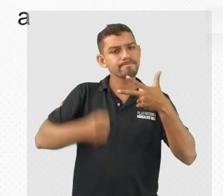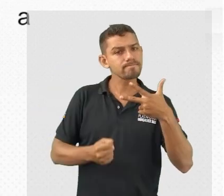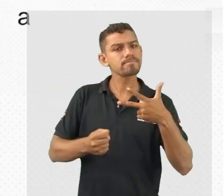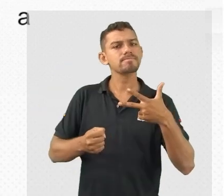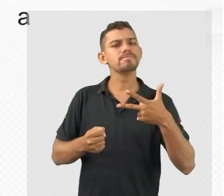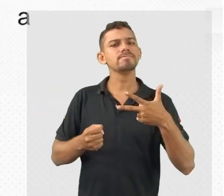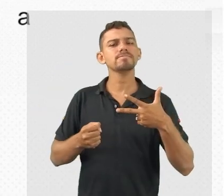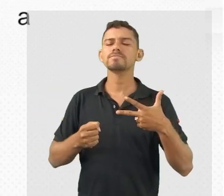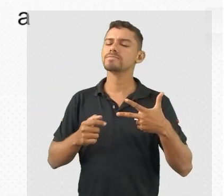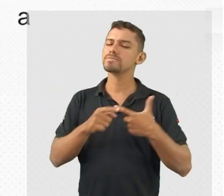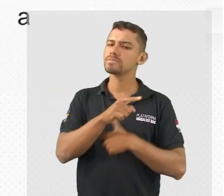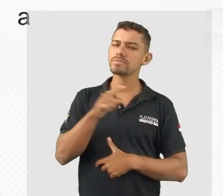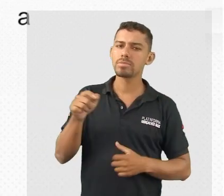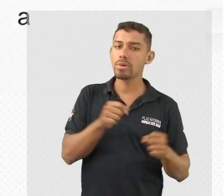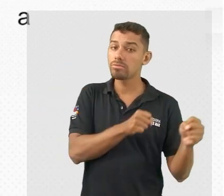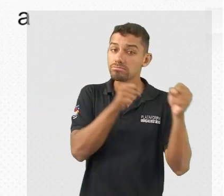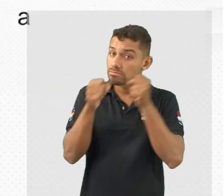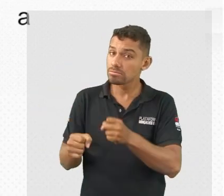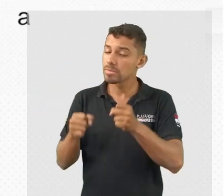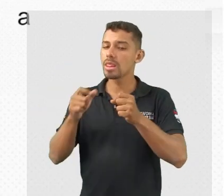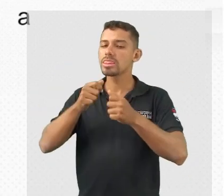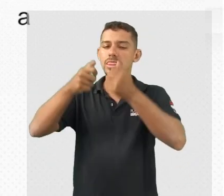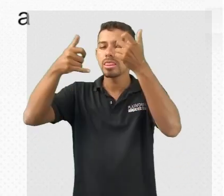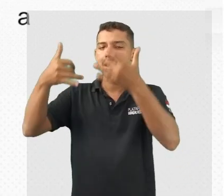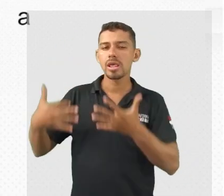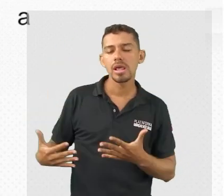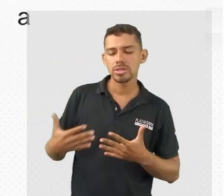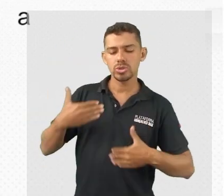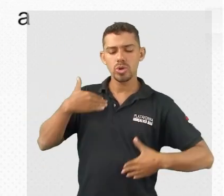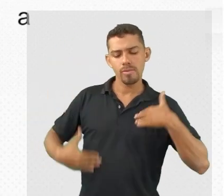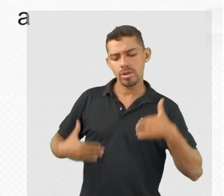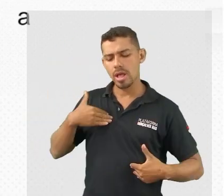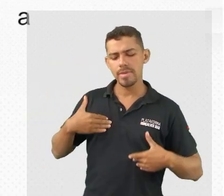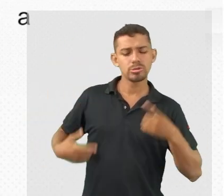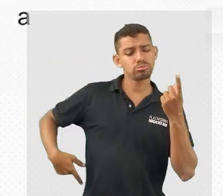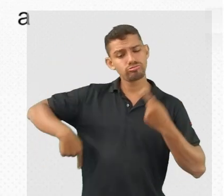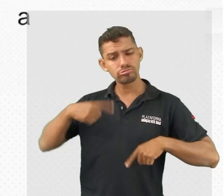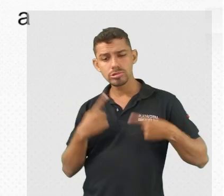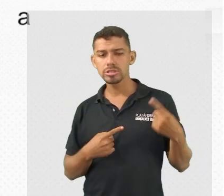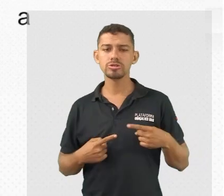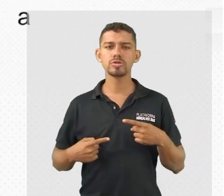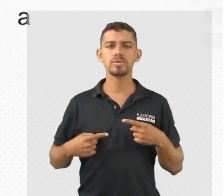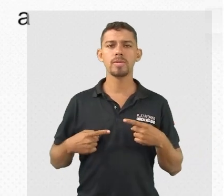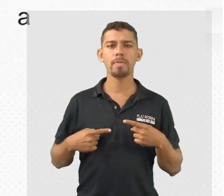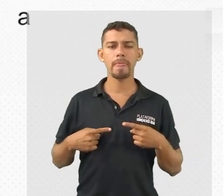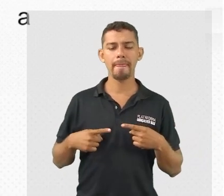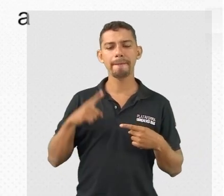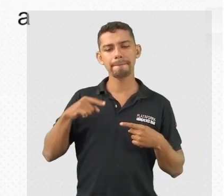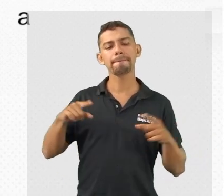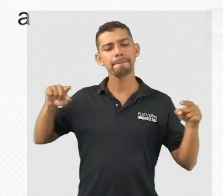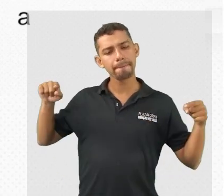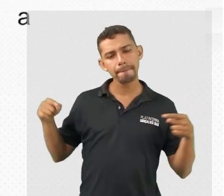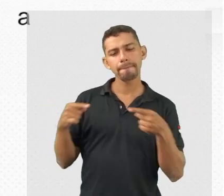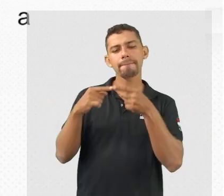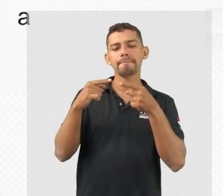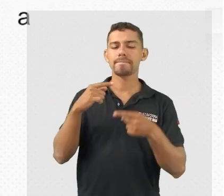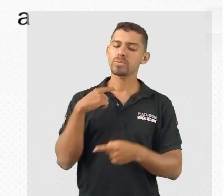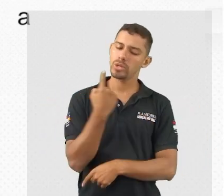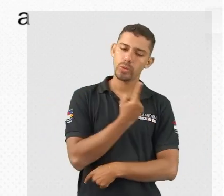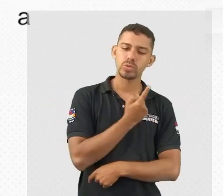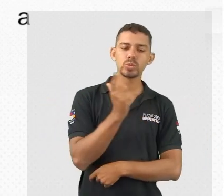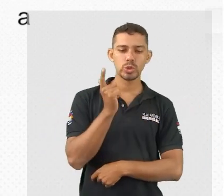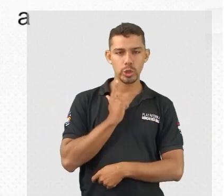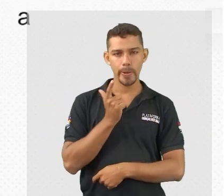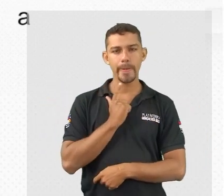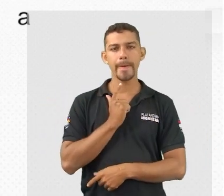não é? Essa força gravitacional sobre o nosso comportamento político, fazendo com que, inclusive, nós tenhamos